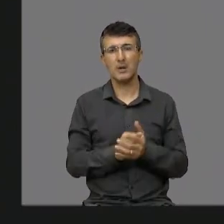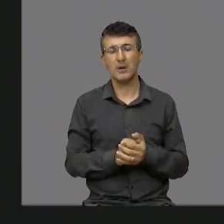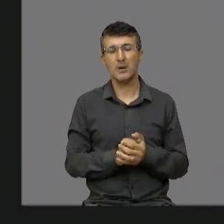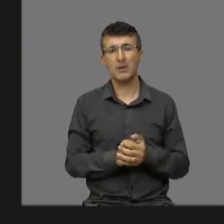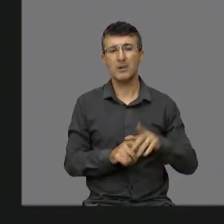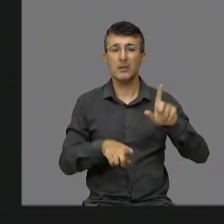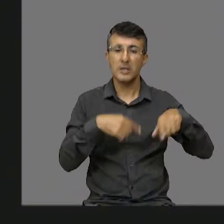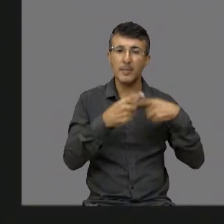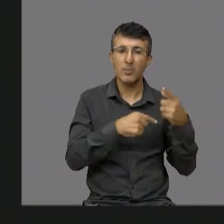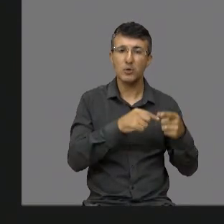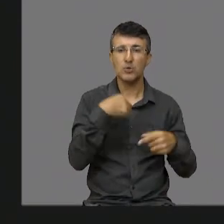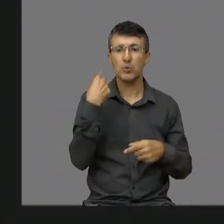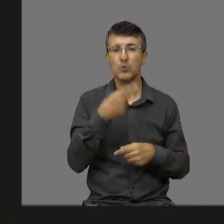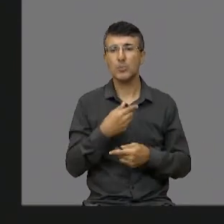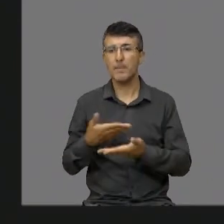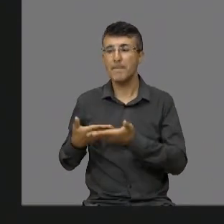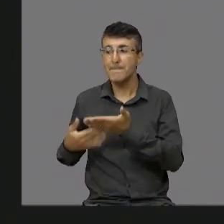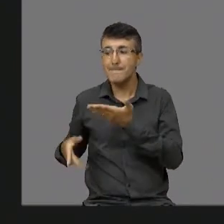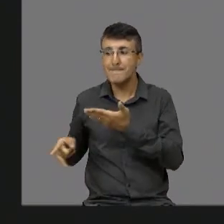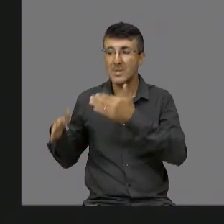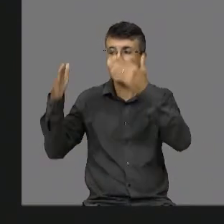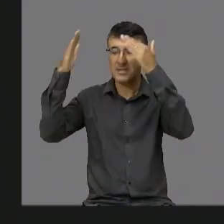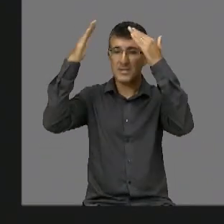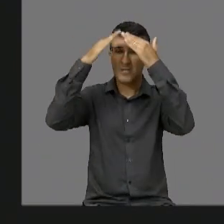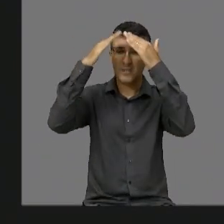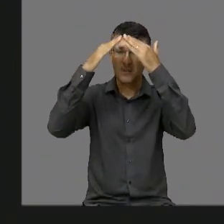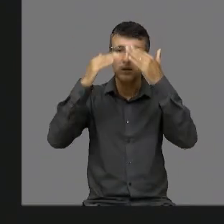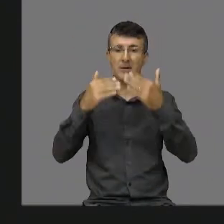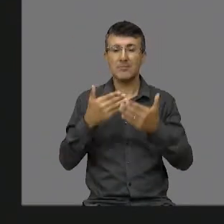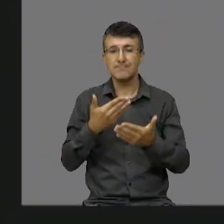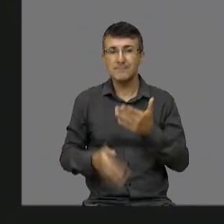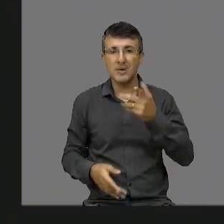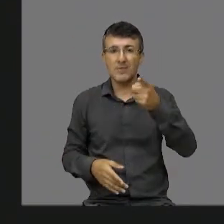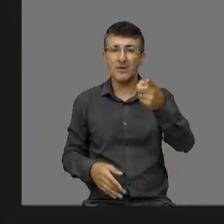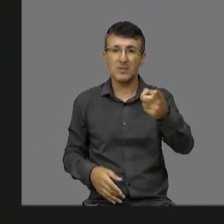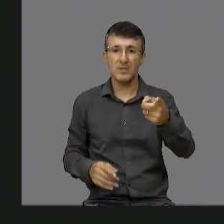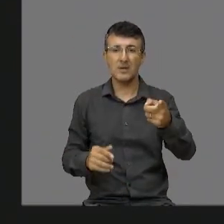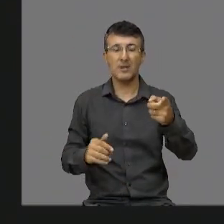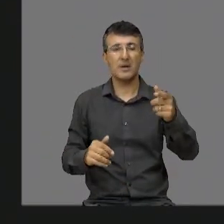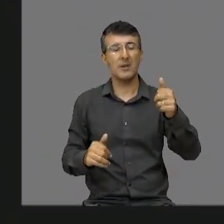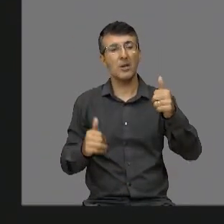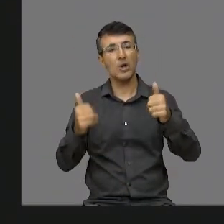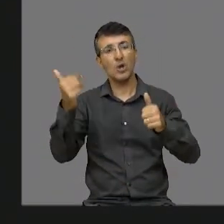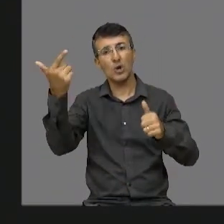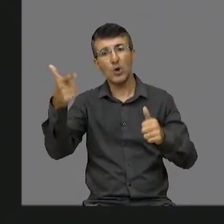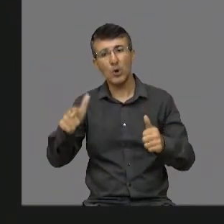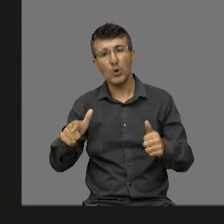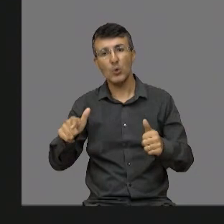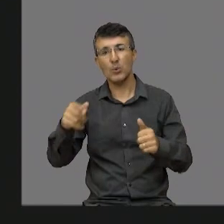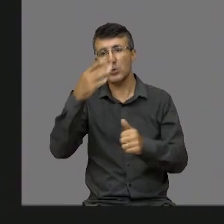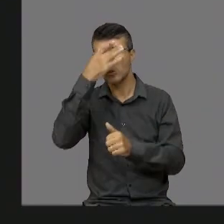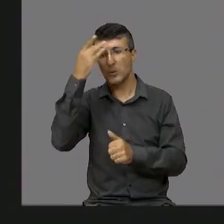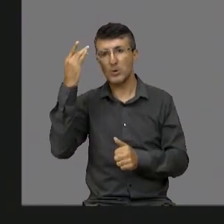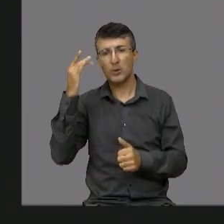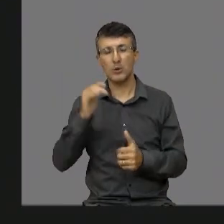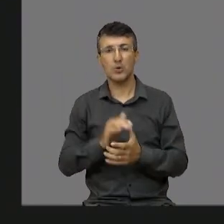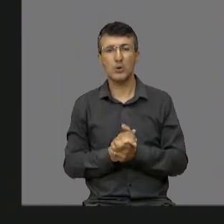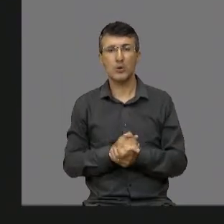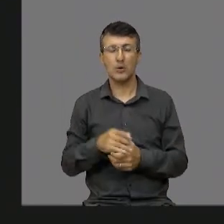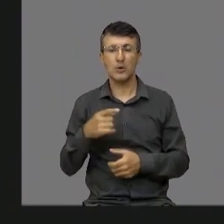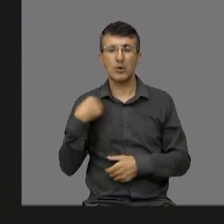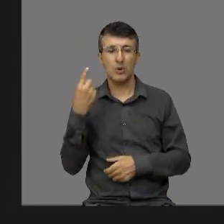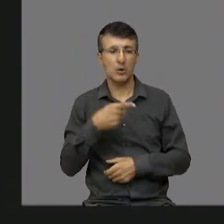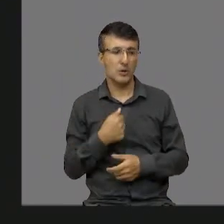perdemos você e outras pessoas, está muito... Nós precisamos olhar, nós estamos aqui com a nossa pauta